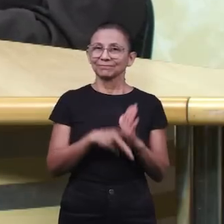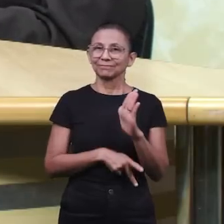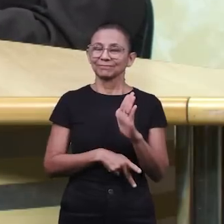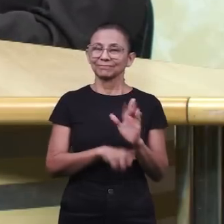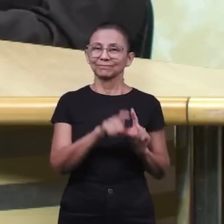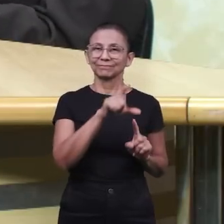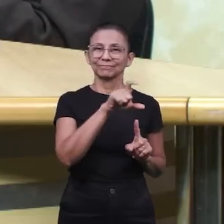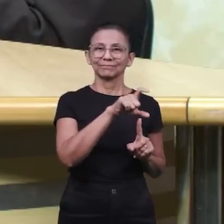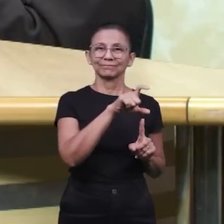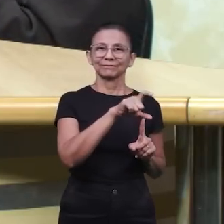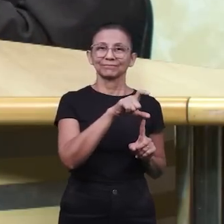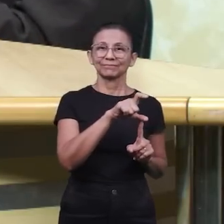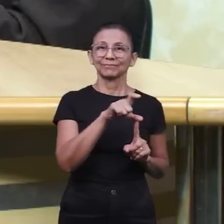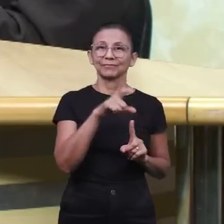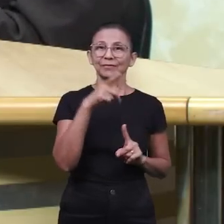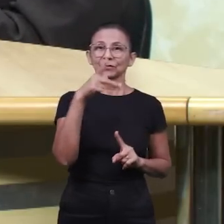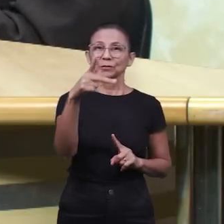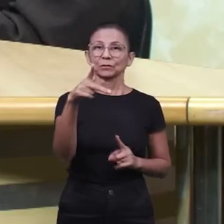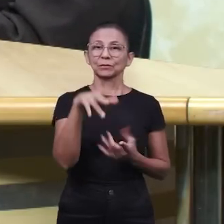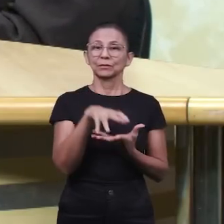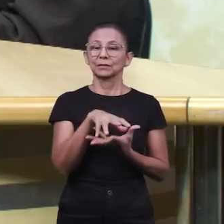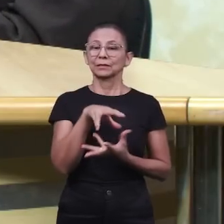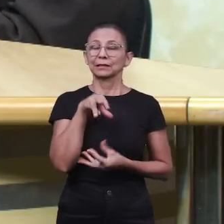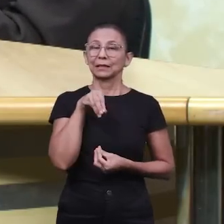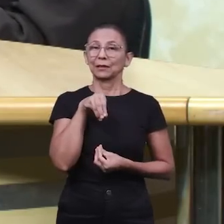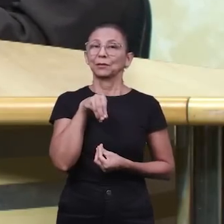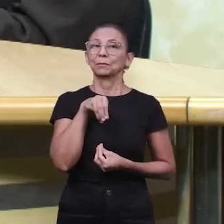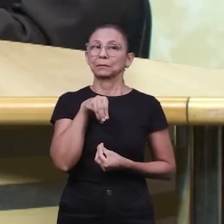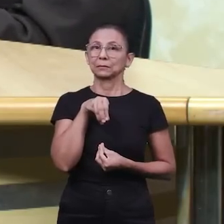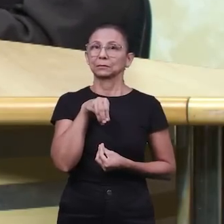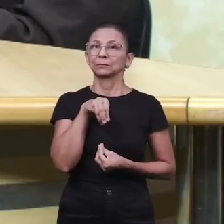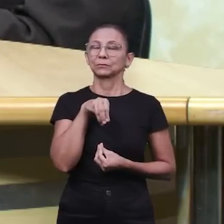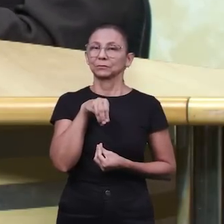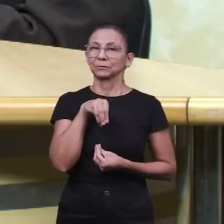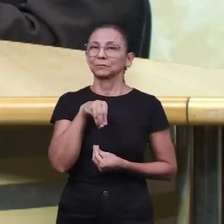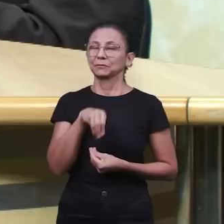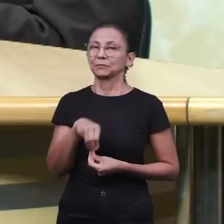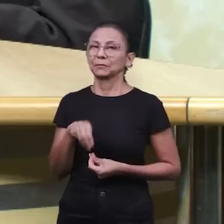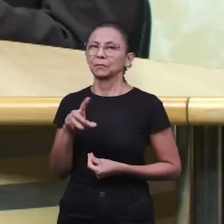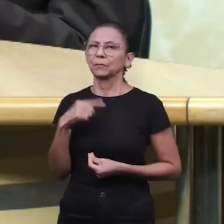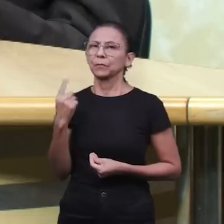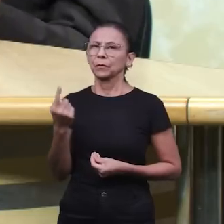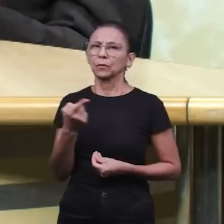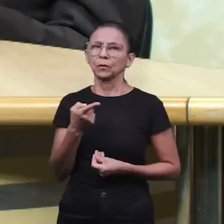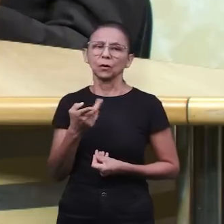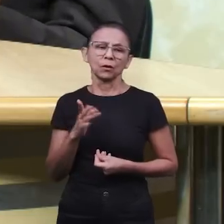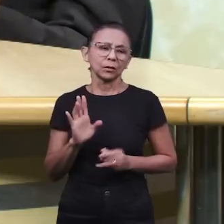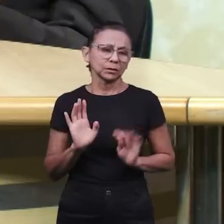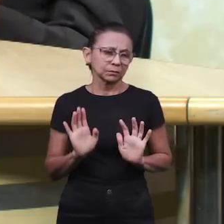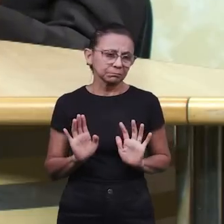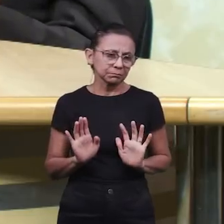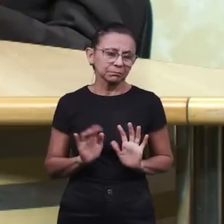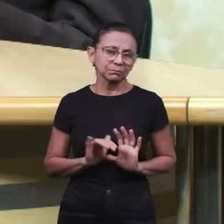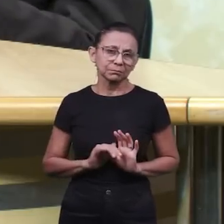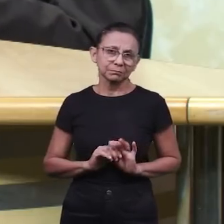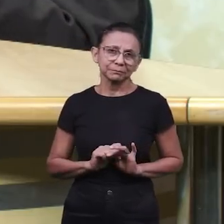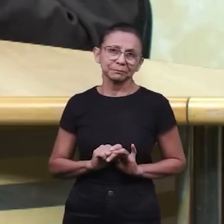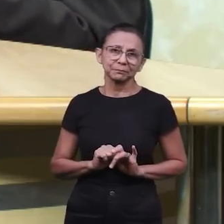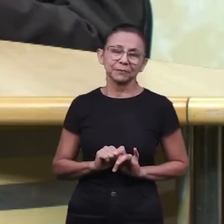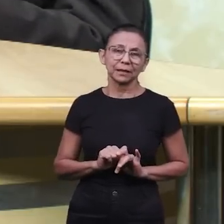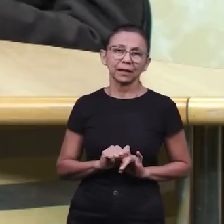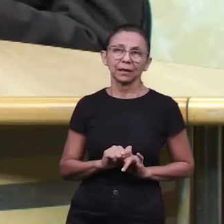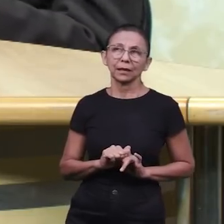adversário é a alma. Nós estamos sujeitos aqui no mundo que vivemos